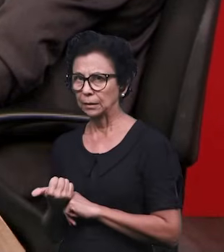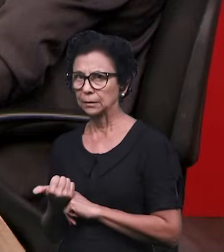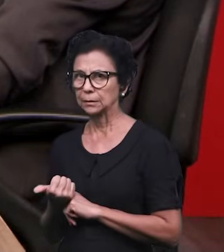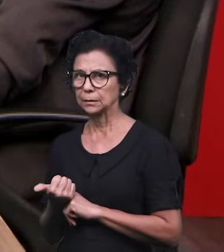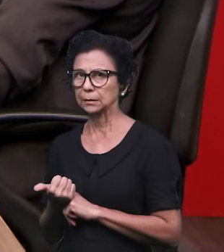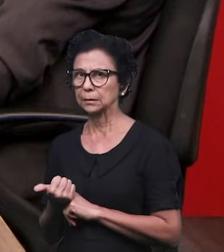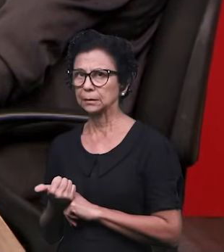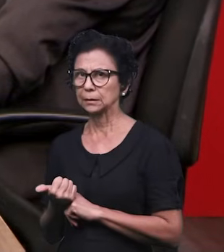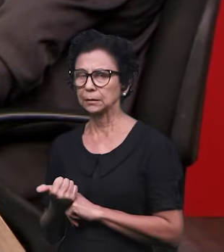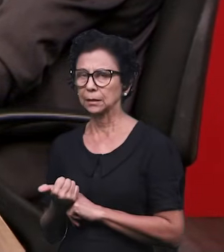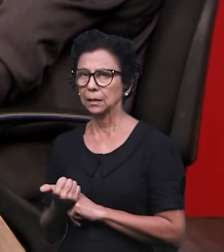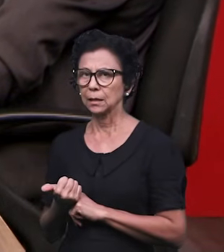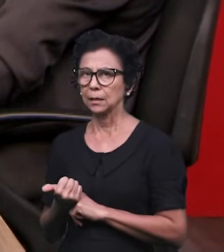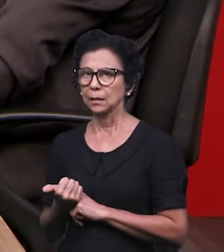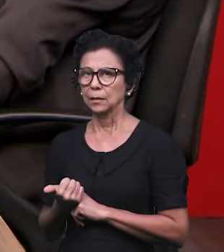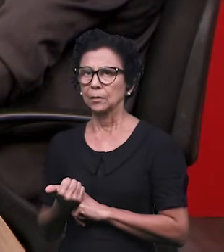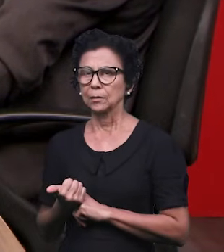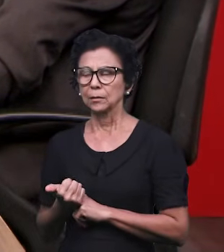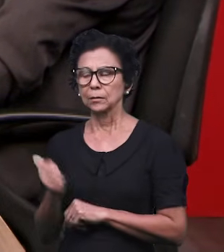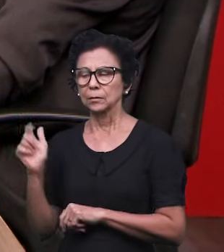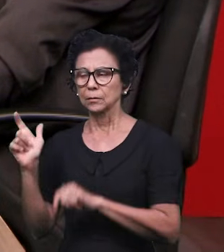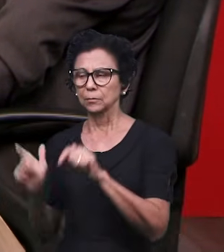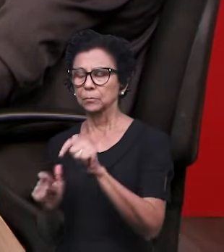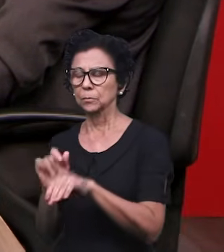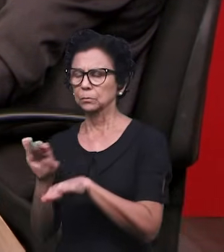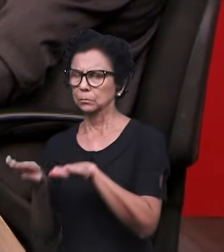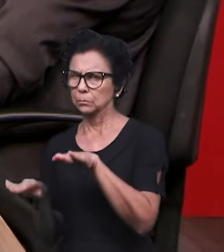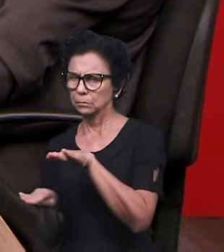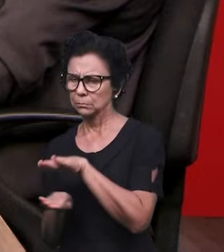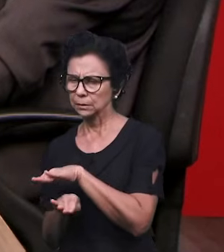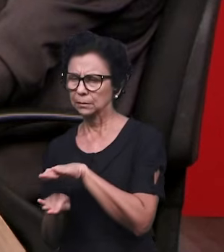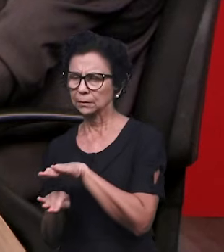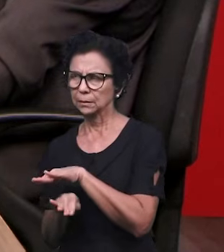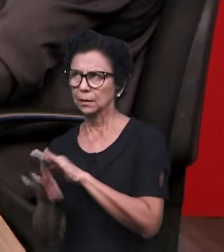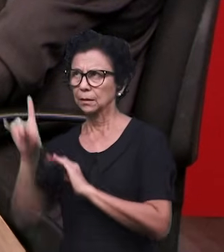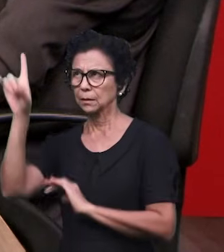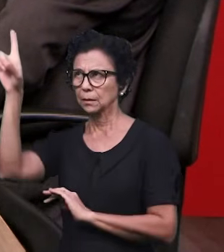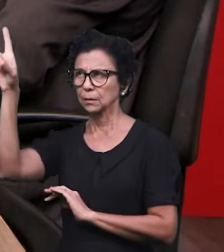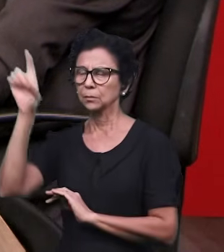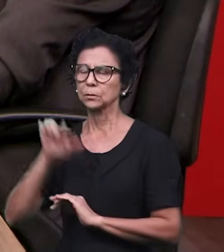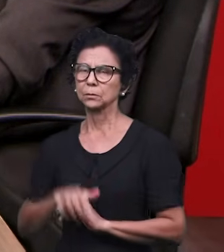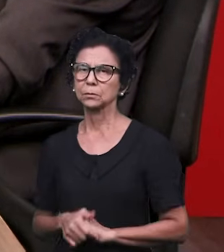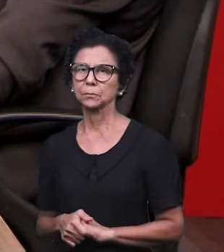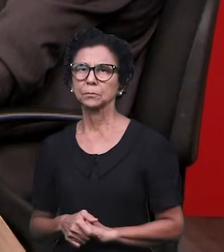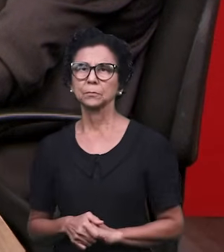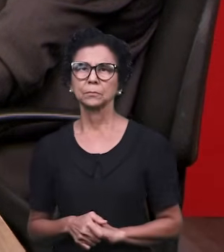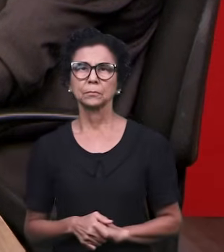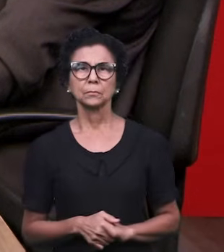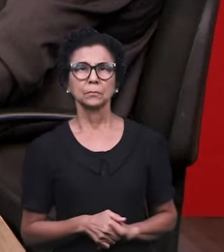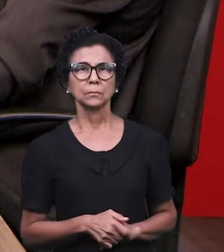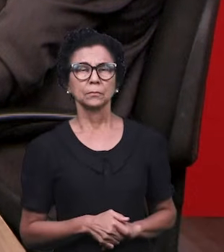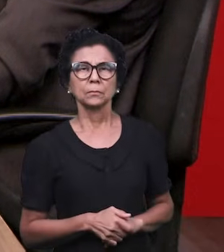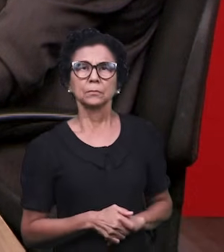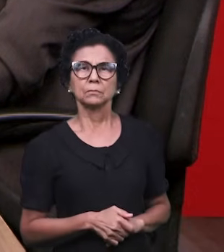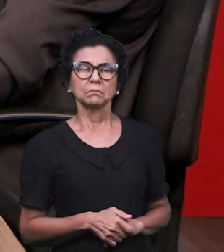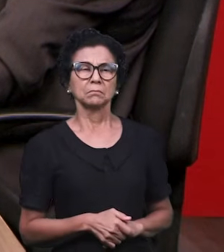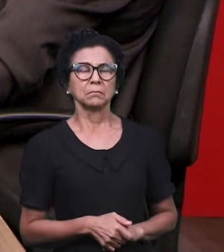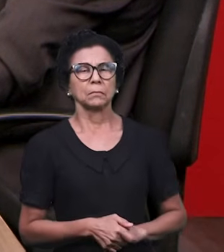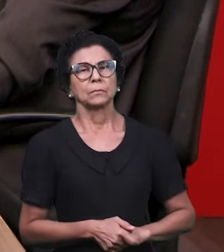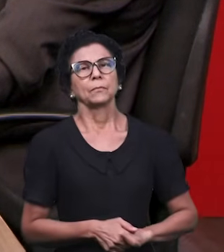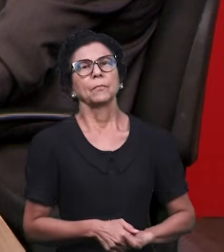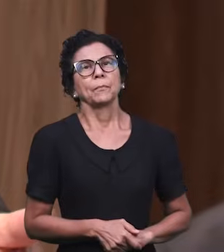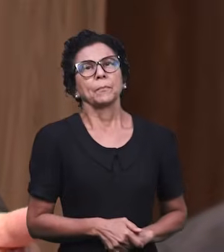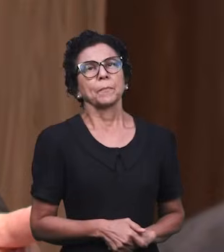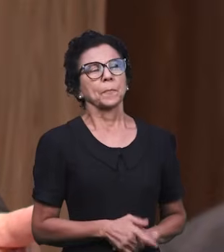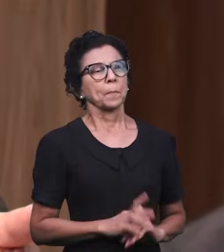O vaso na roda do oleiro, é ele que governa. O cristianismo perdeu a universalidade porque não tem